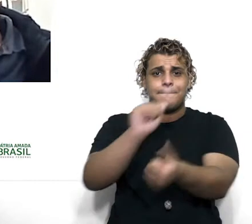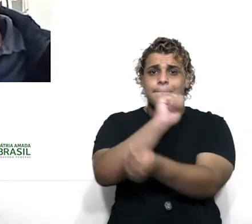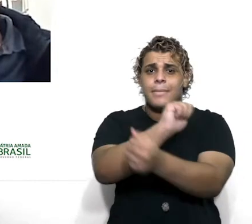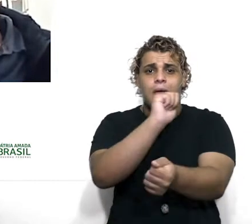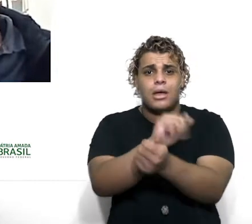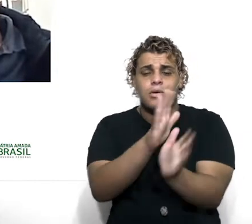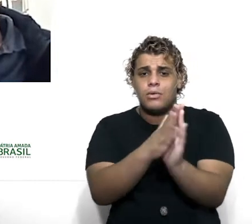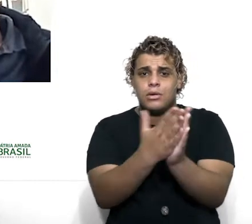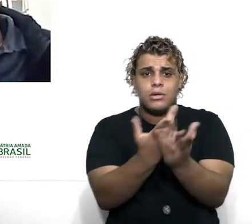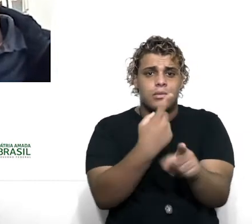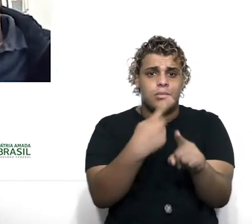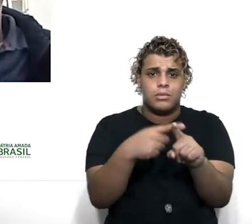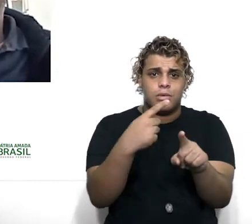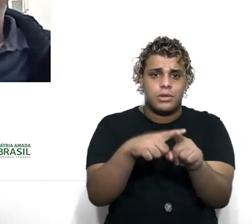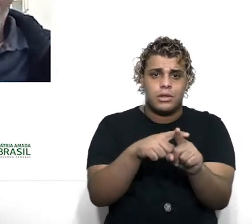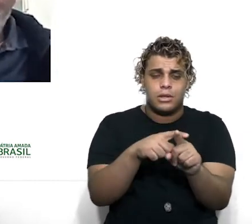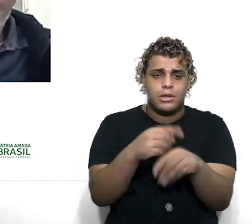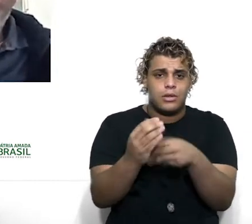virou profecia?